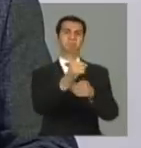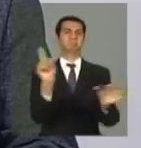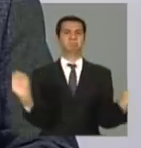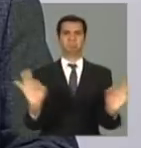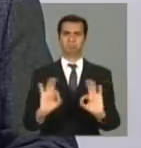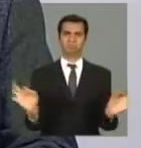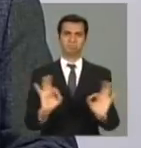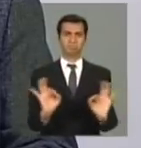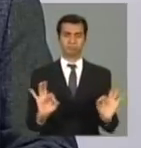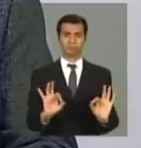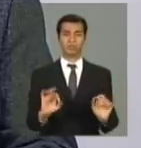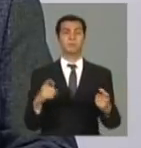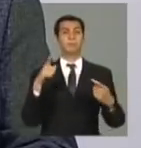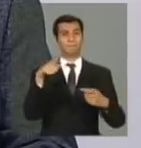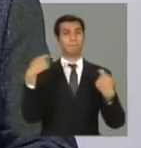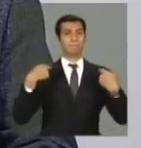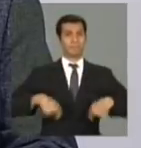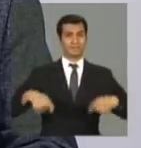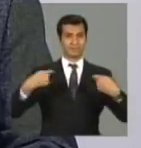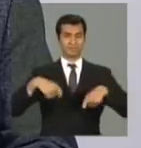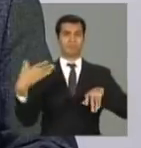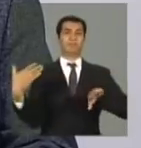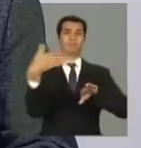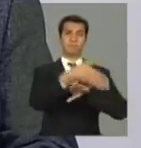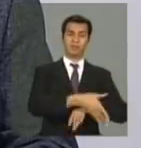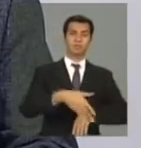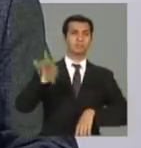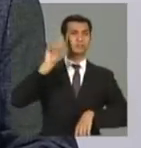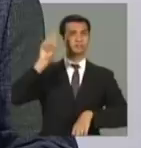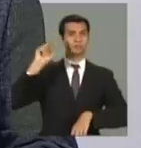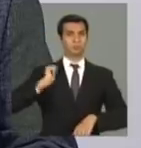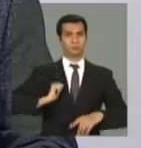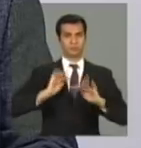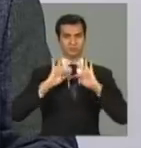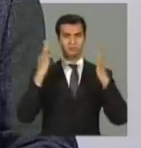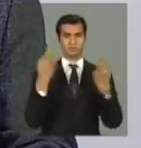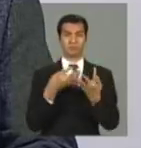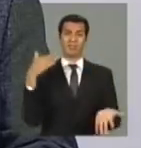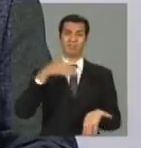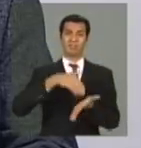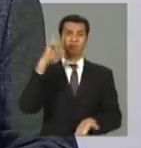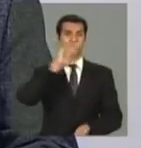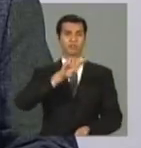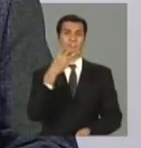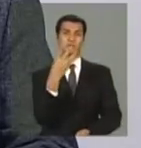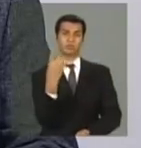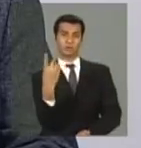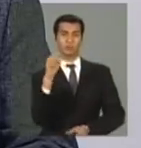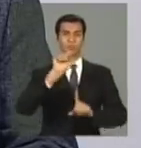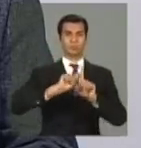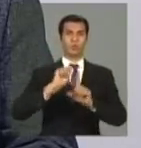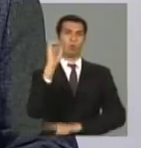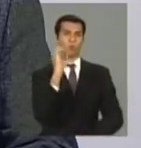devem procurar a gestão do Bolsa Família até 31 de outubro.